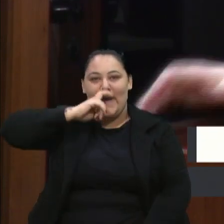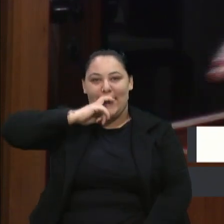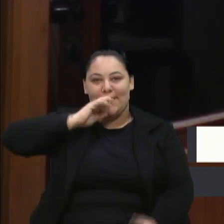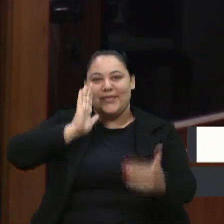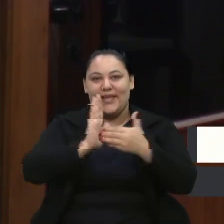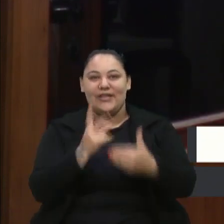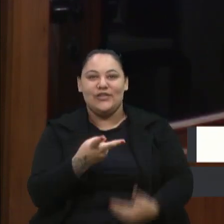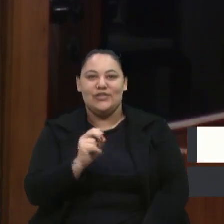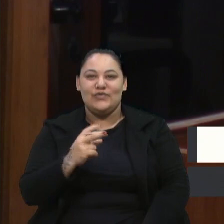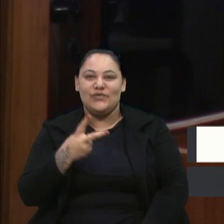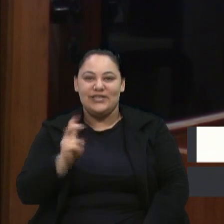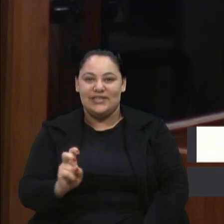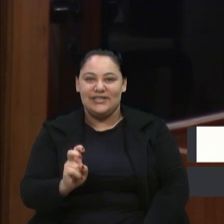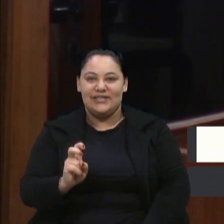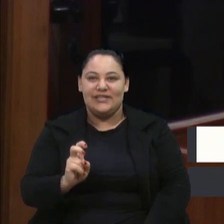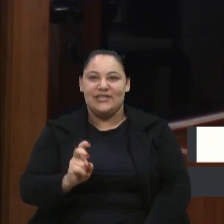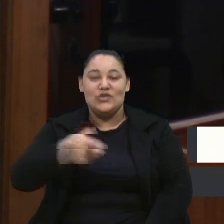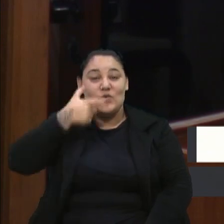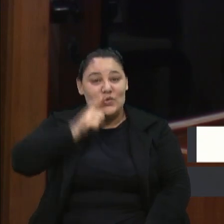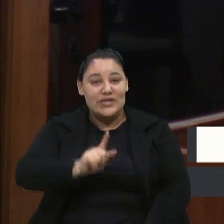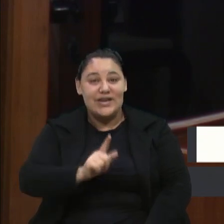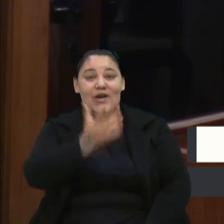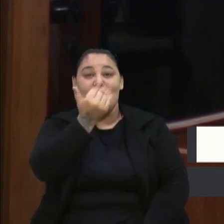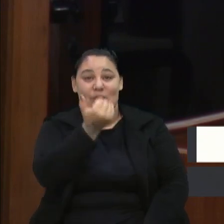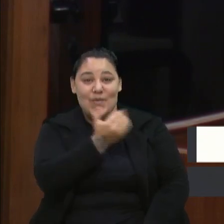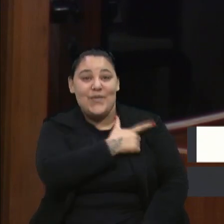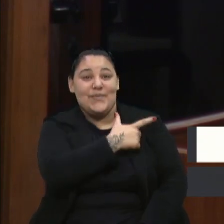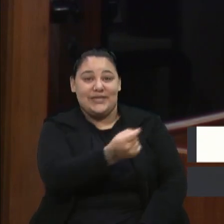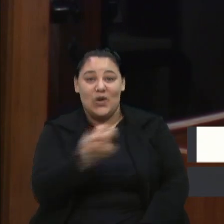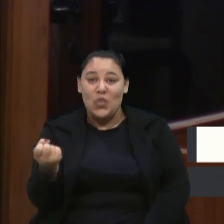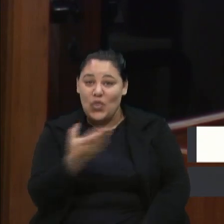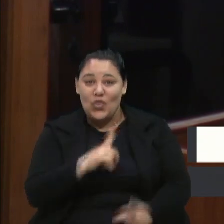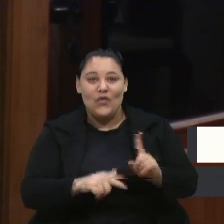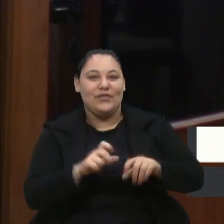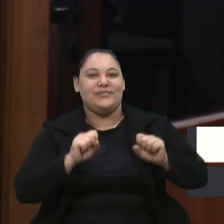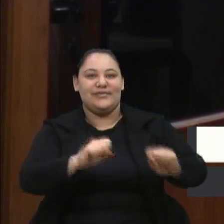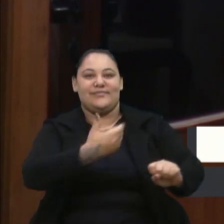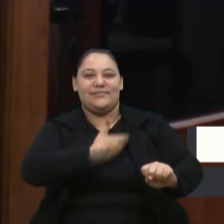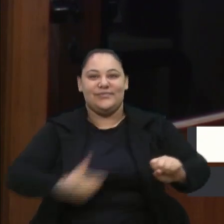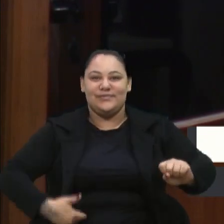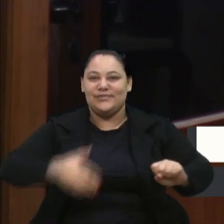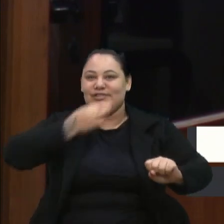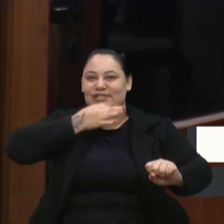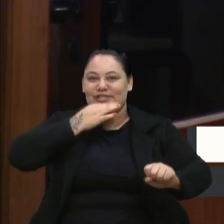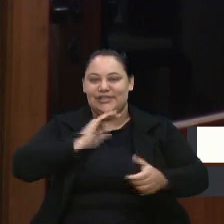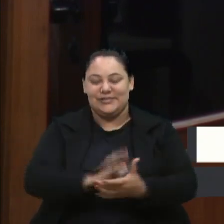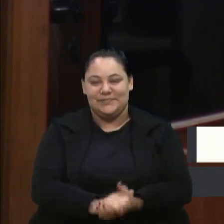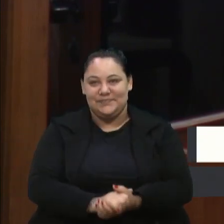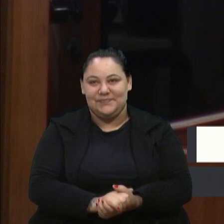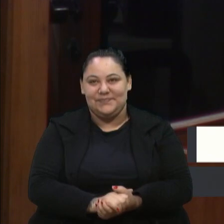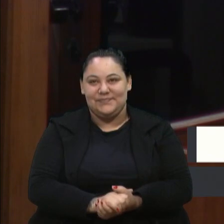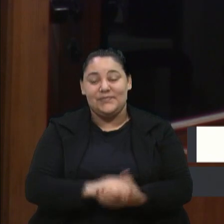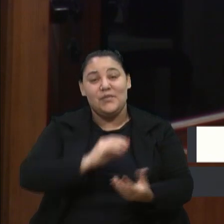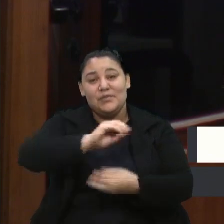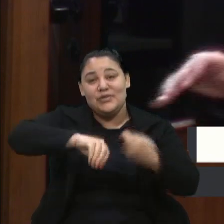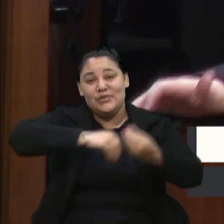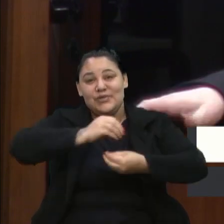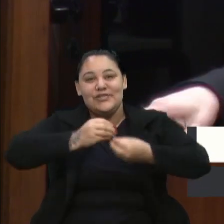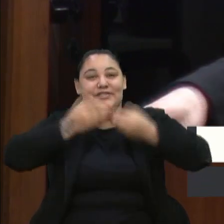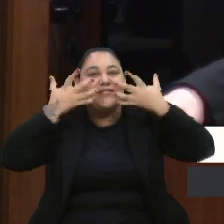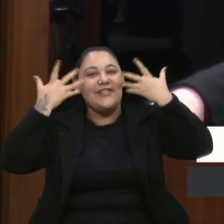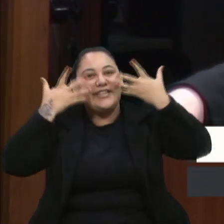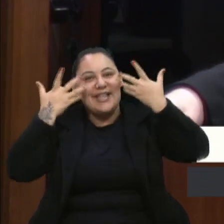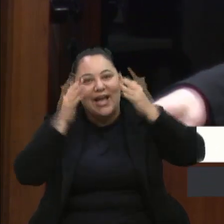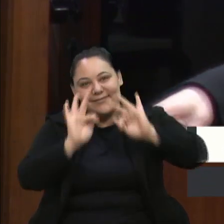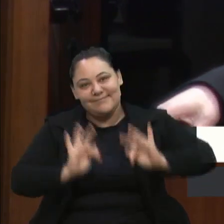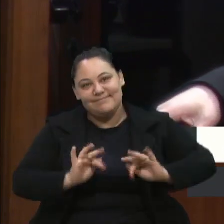2025 a gente consiga comer esse pastel no novo mercado público de Caxias do Sul. Uma mistura de alegria, mas de decepção